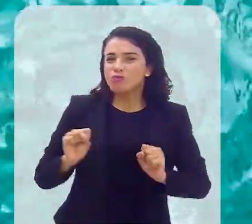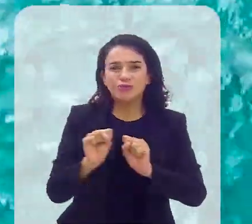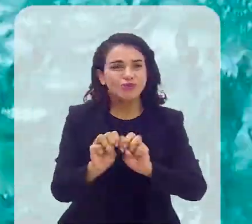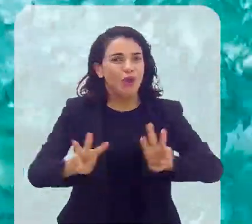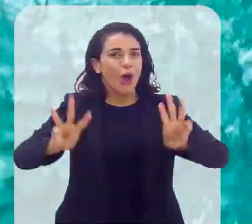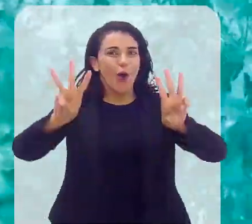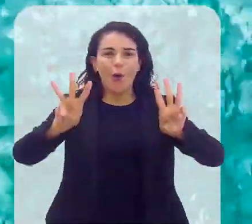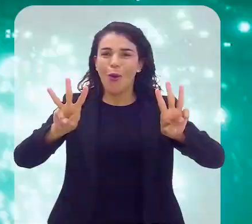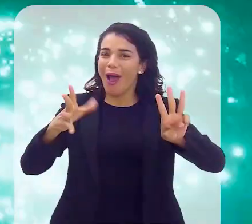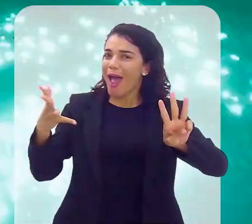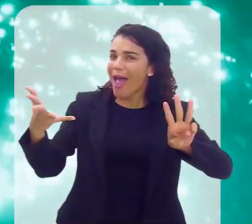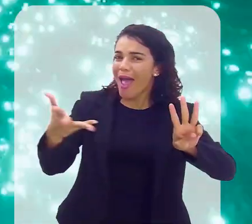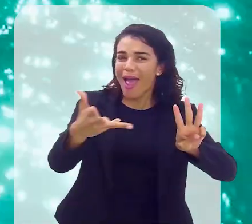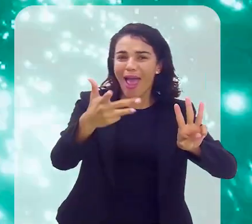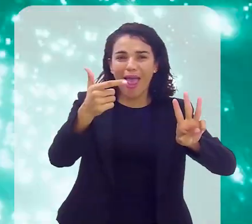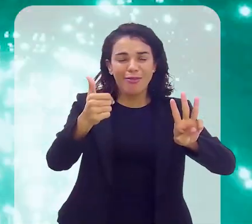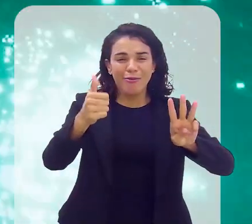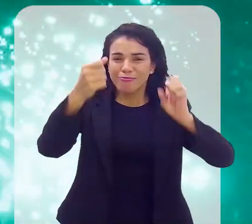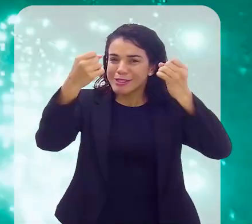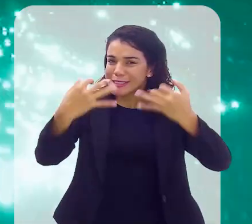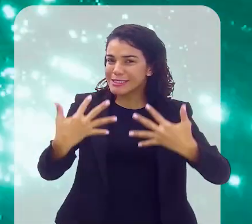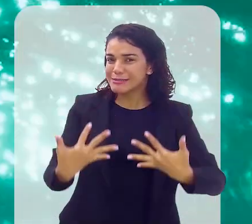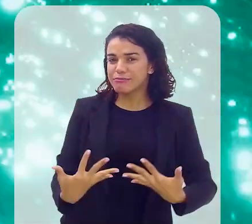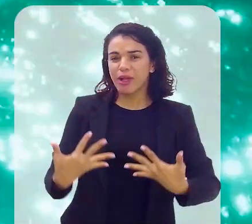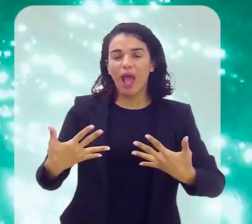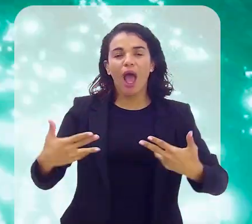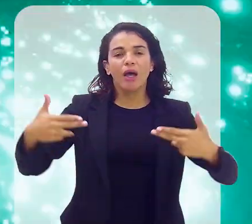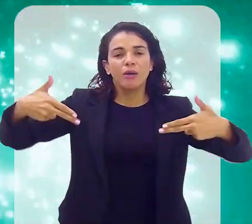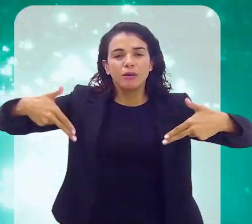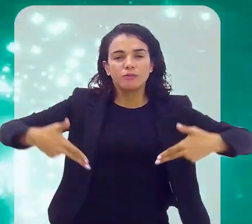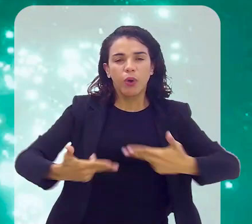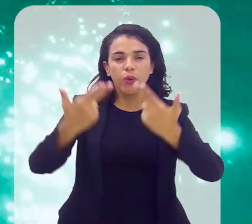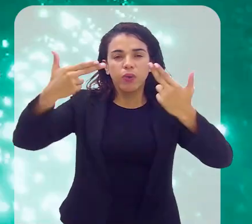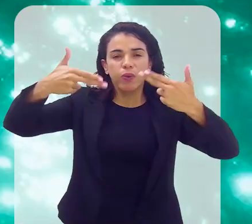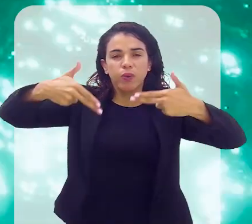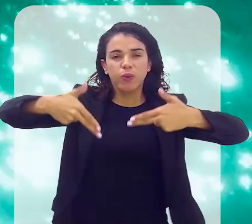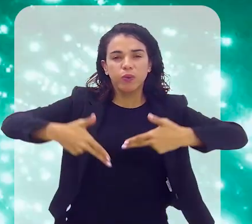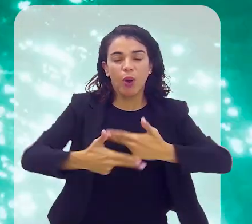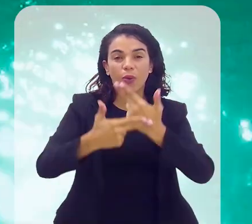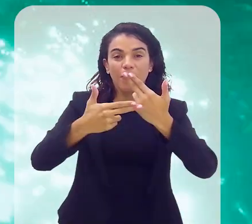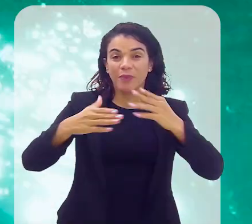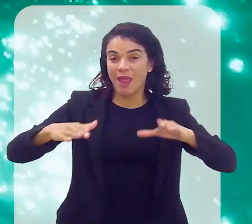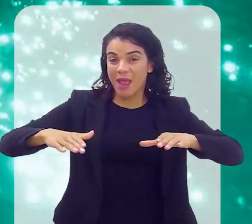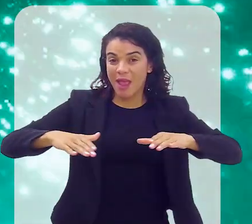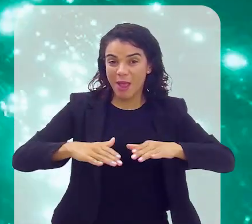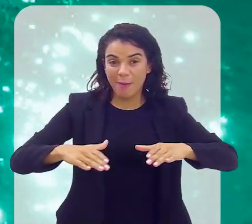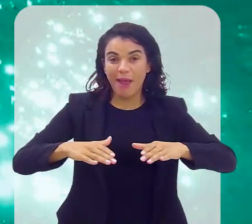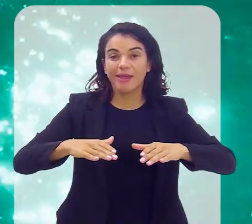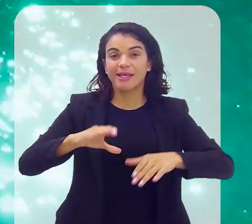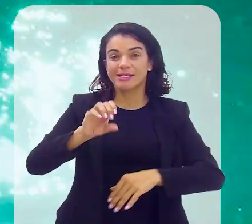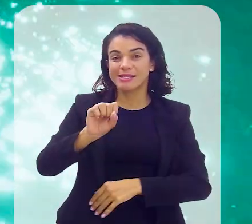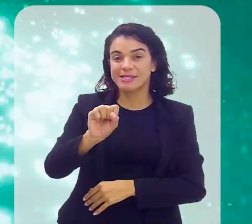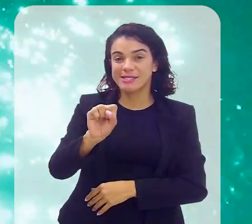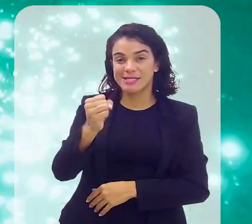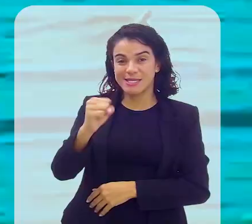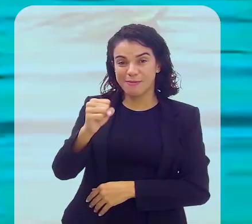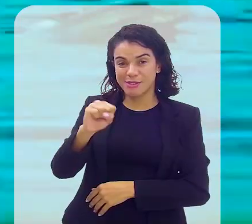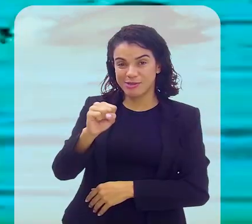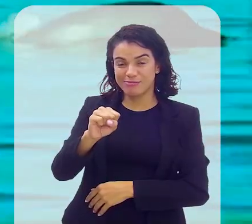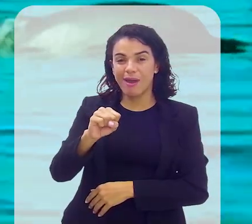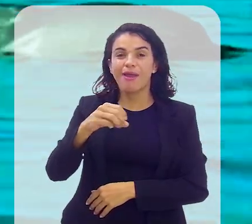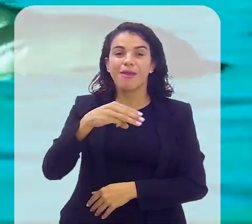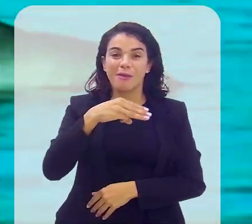Um espetáculo é a melhor forma de definir o balé desses animais na Baía de Sepetiba, em Mangaratiba, Rio de